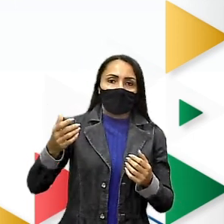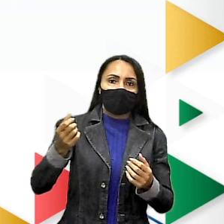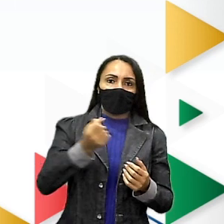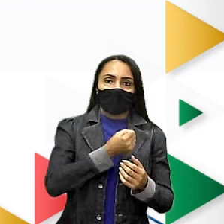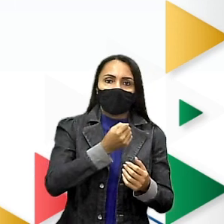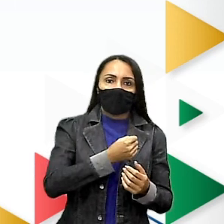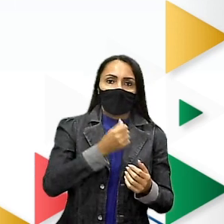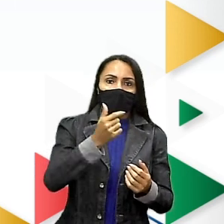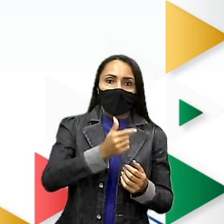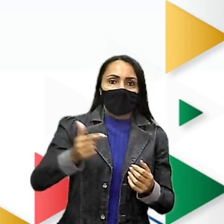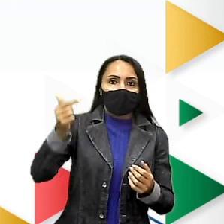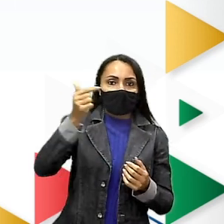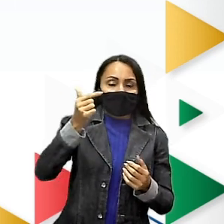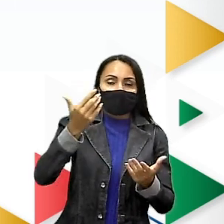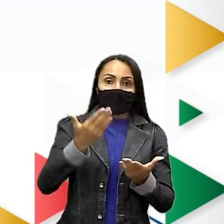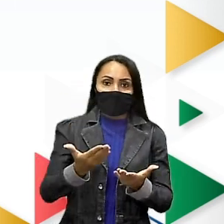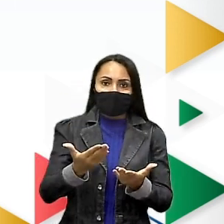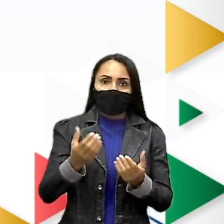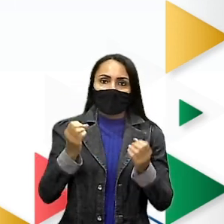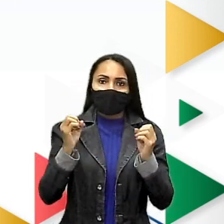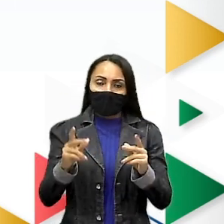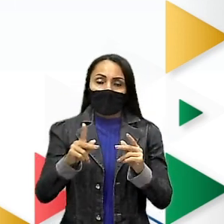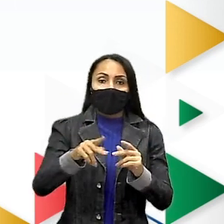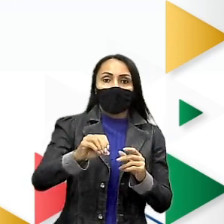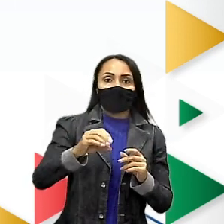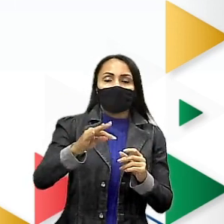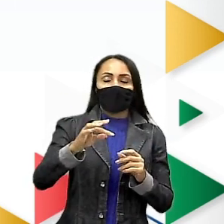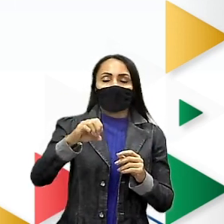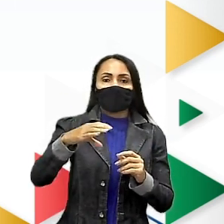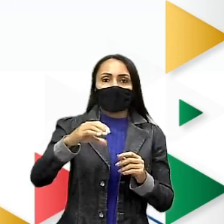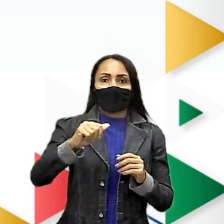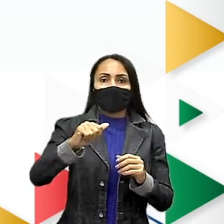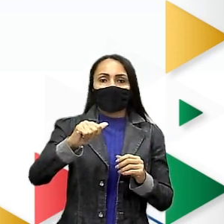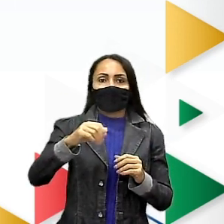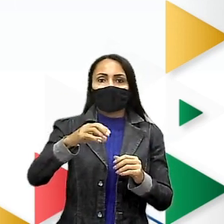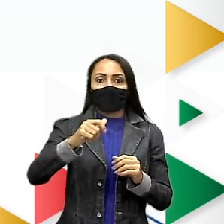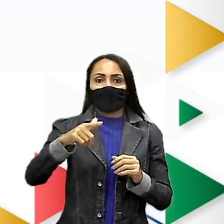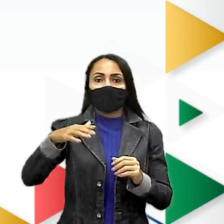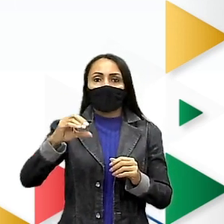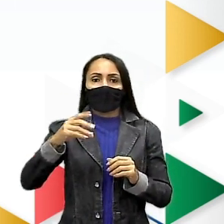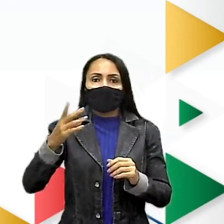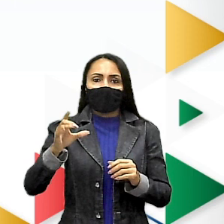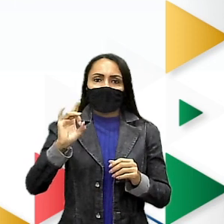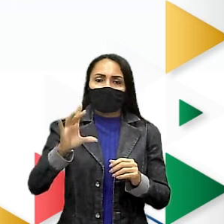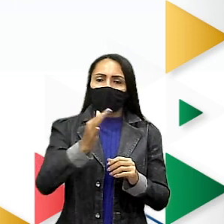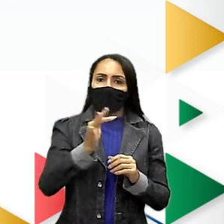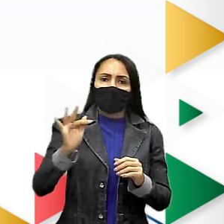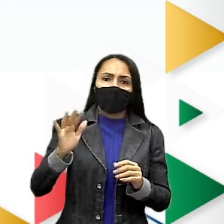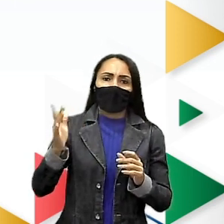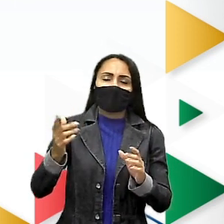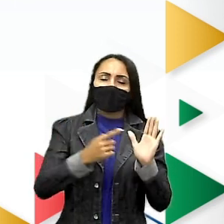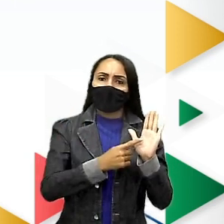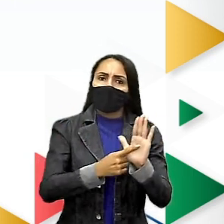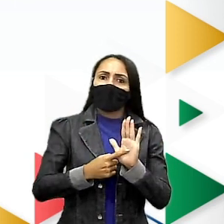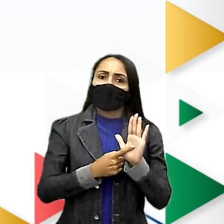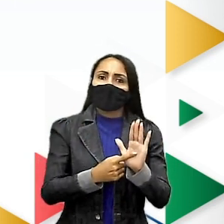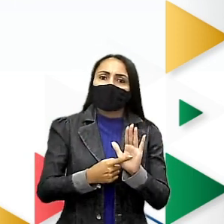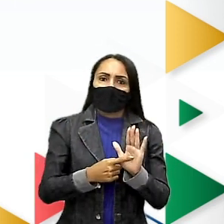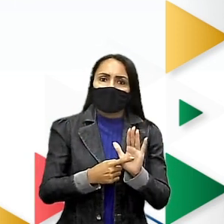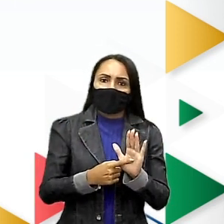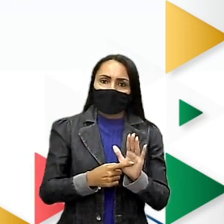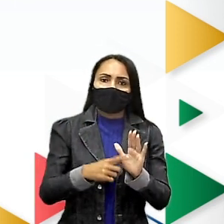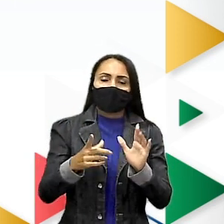você entendeu potenciação, você vai se dar super bem com notação científica, porque é só uma forma de apresentar os dados, uma